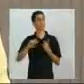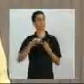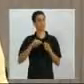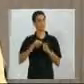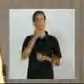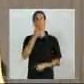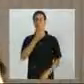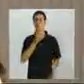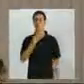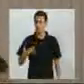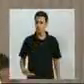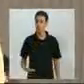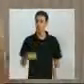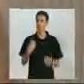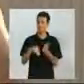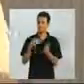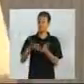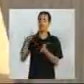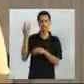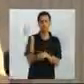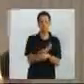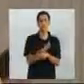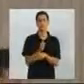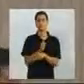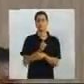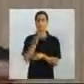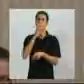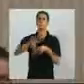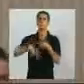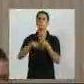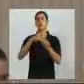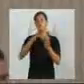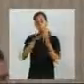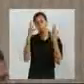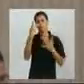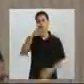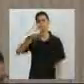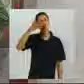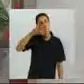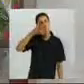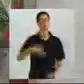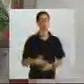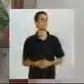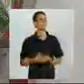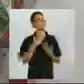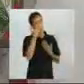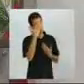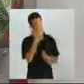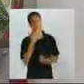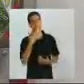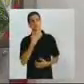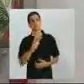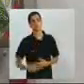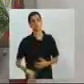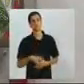governador Raimundo Colombo, pela sua secretaria, de forma ativa. Então, só para contribuir com V. Exª, parabéns pelo seu discurso. Muito obrigado, vereador Fábio. Concedo também ao